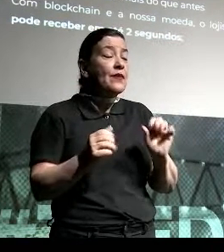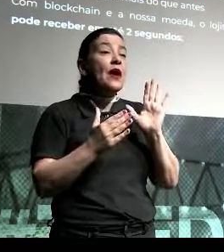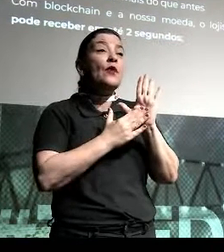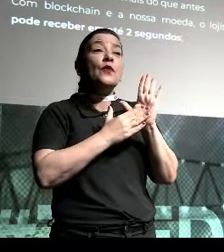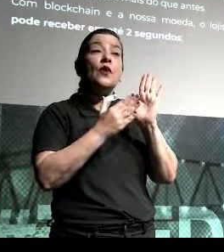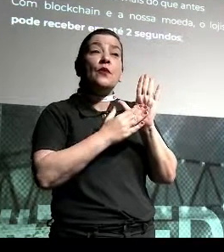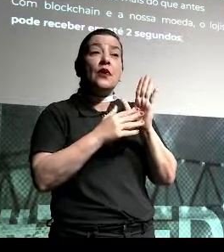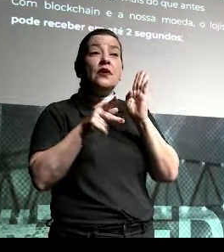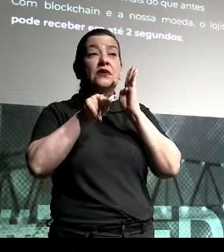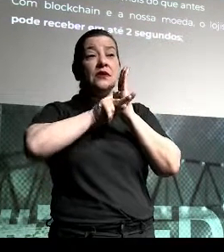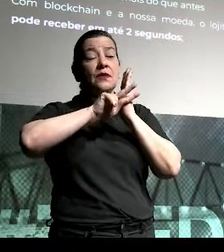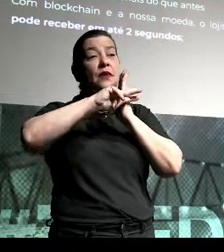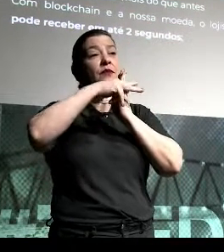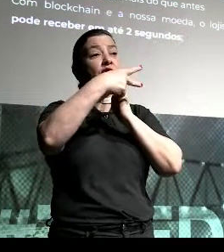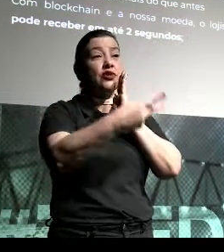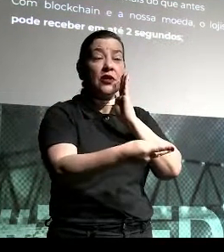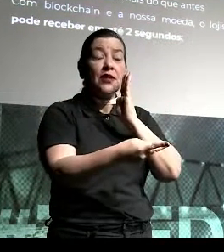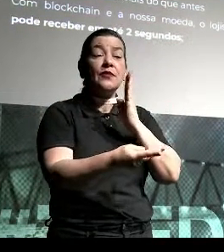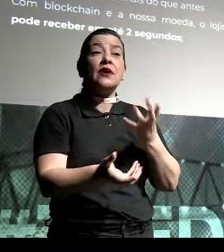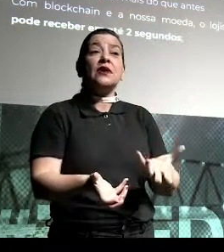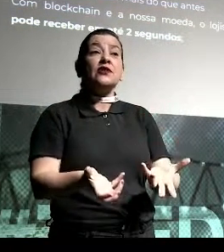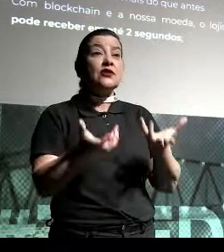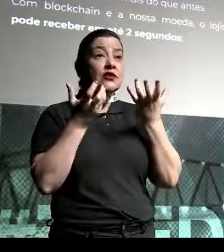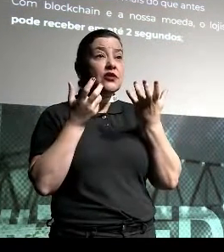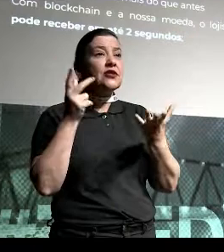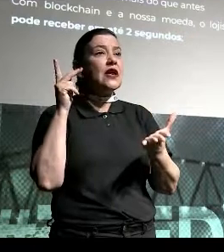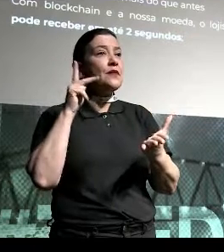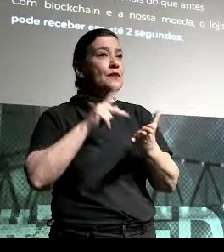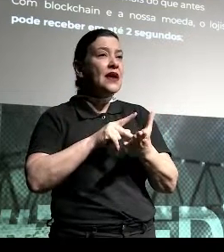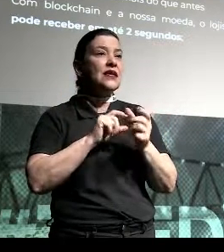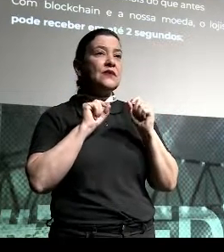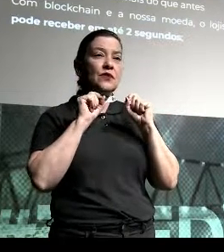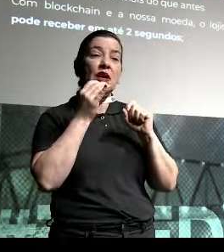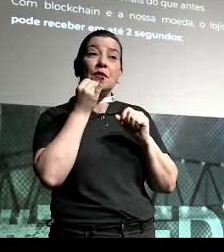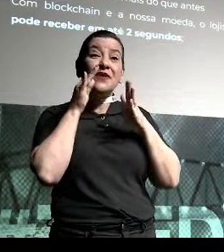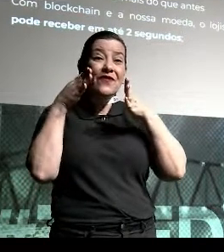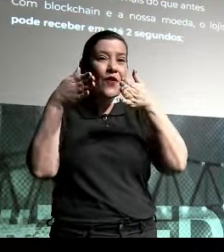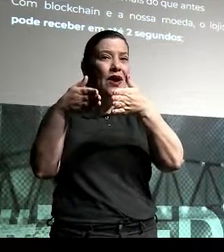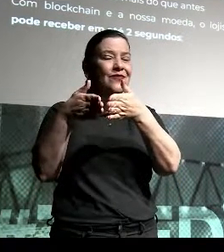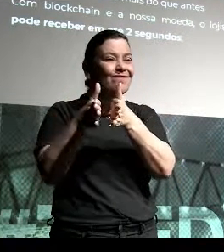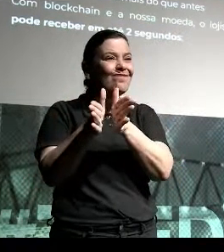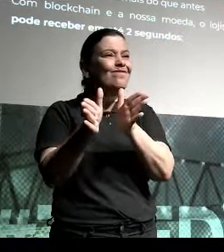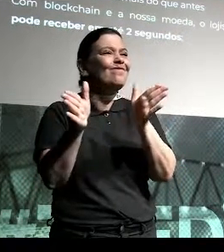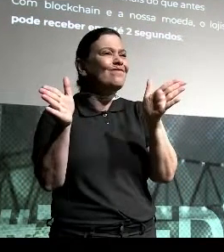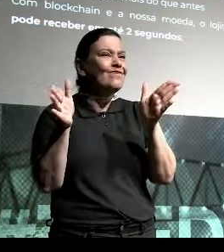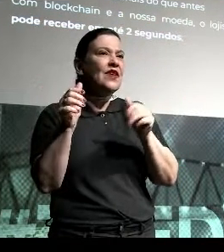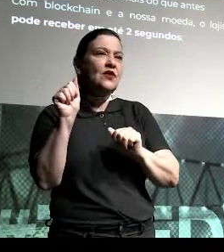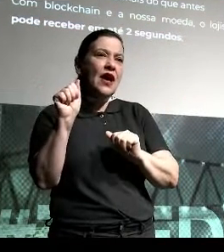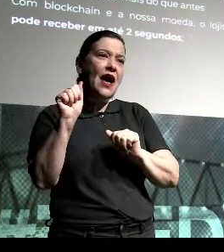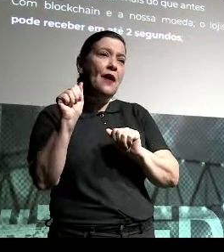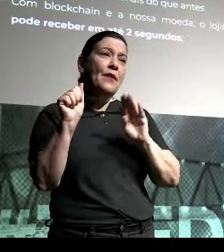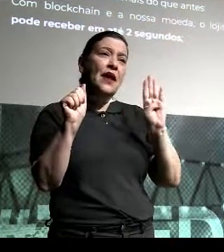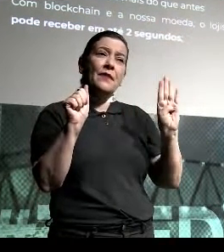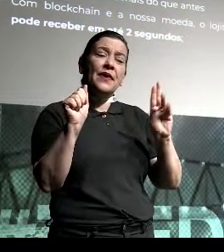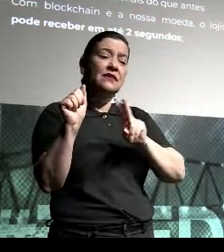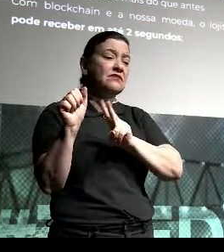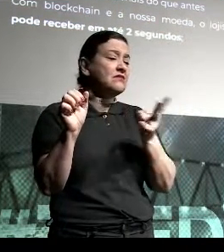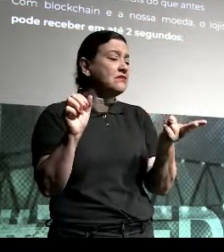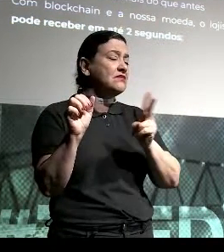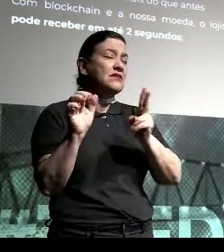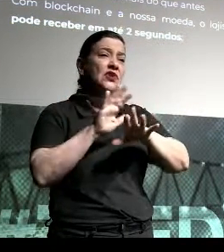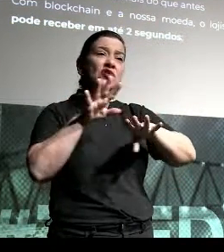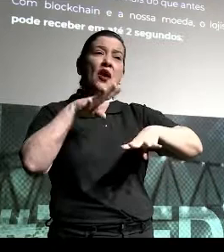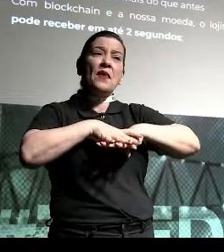é isso, é o peer-to-peer, é a descentralização no caso, né? É de A para B, sem ninguém aqui, é só